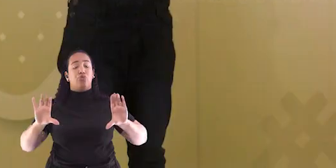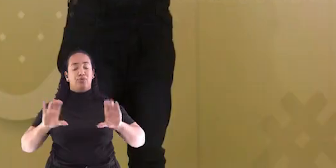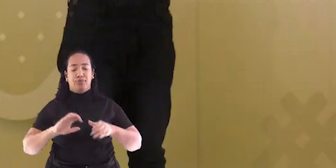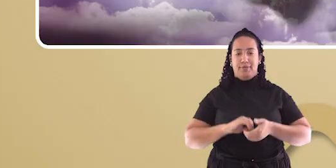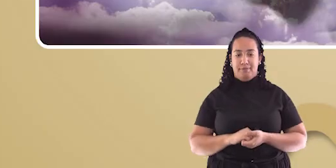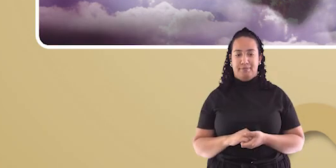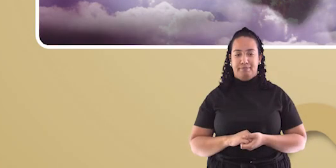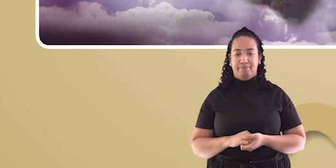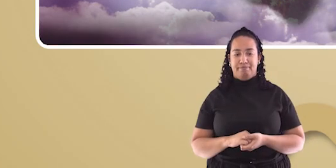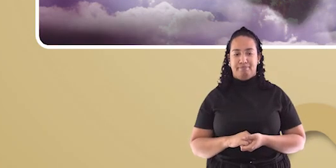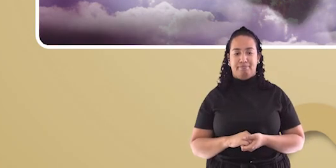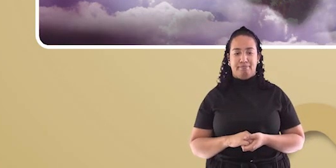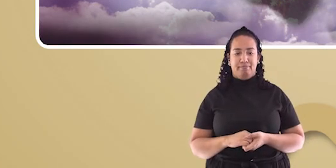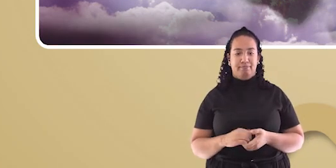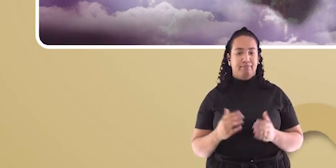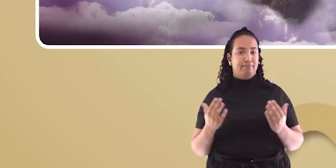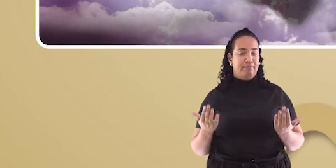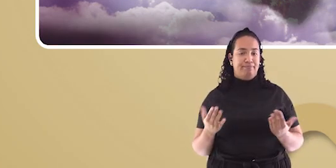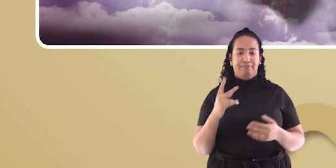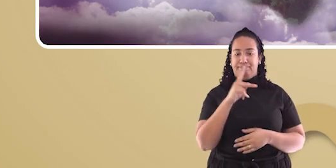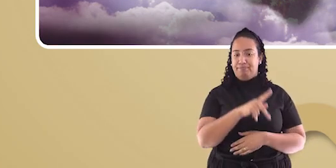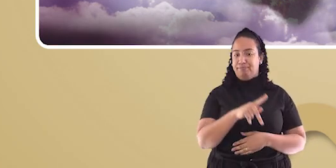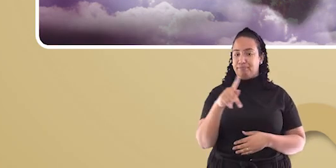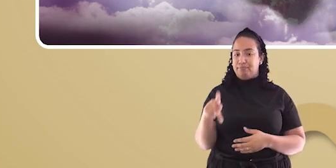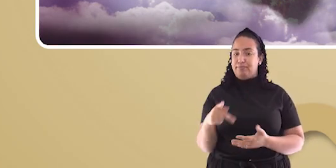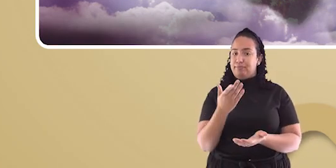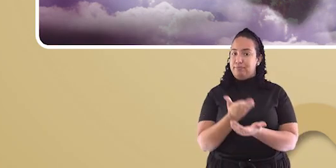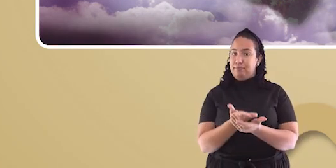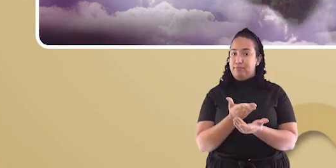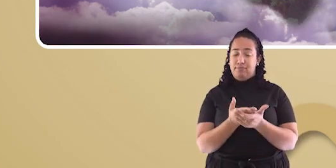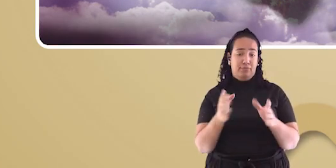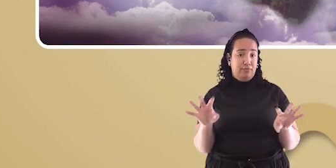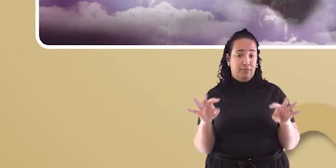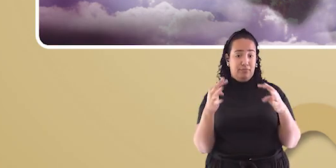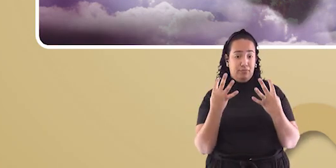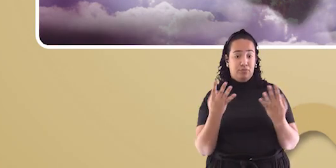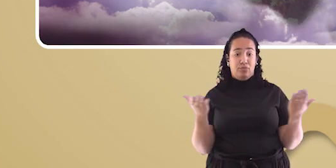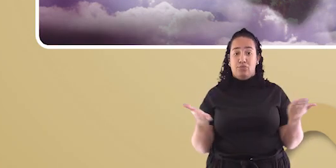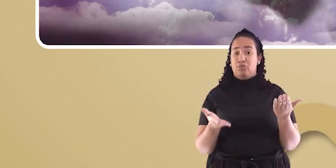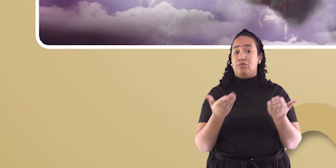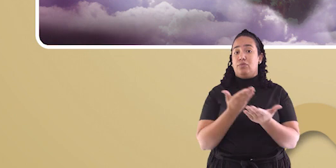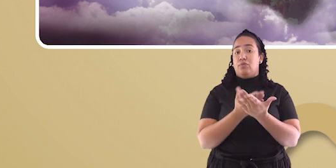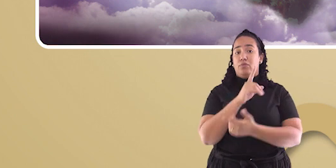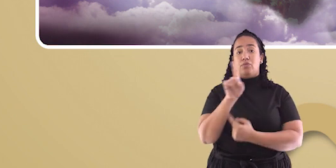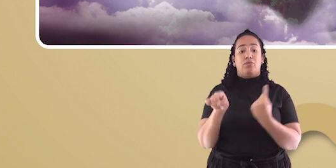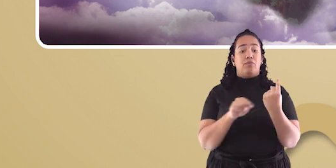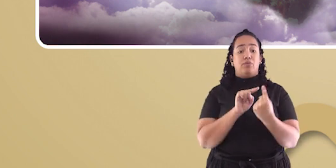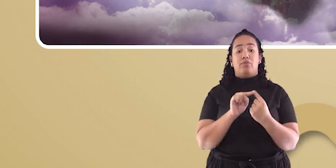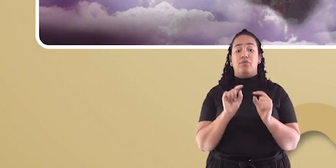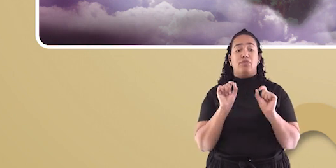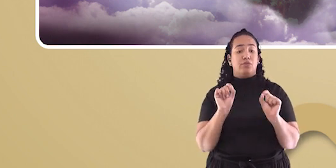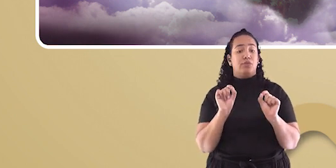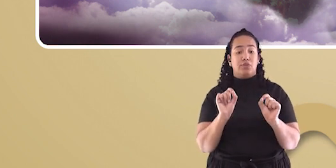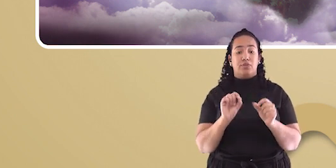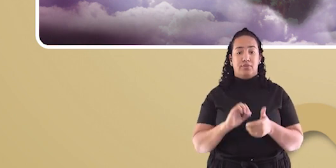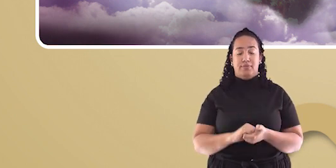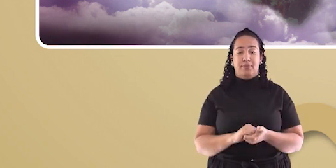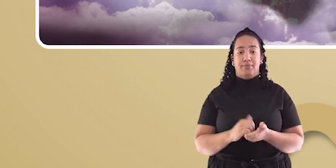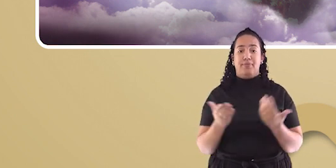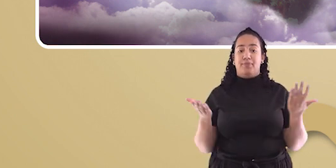lá. E aos professores e professoras que nos acompanham, o objetivo da aula de hoje é o seguinte: ela